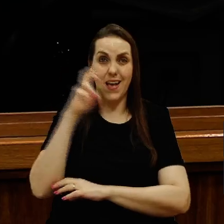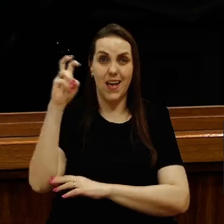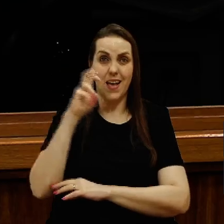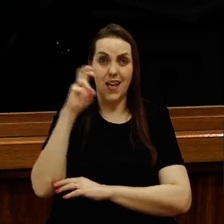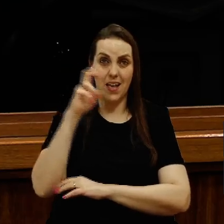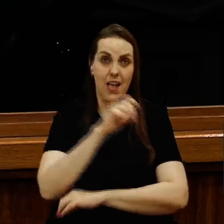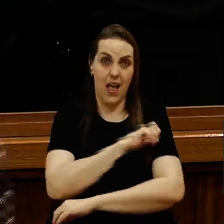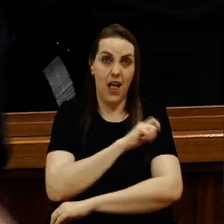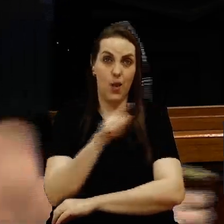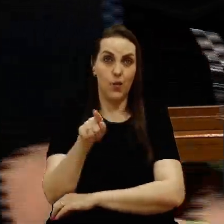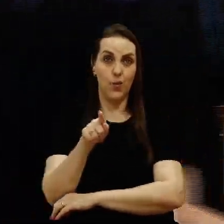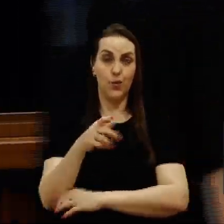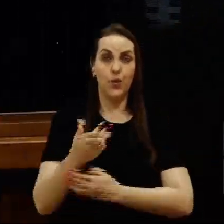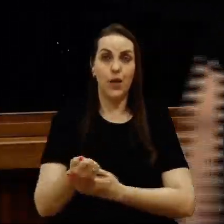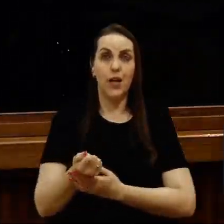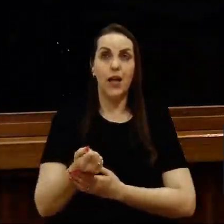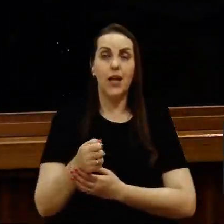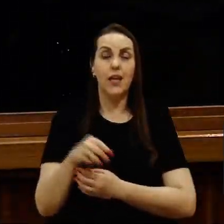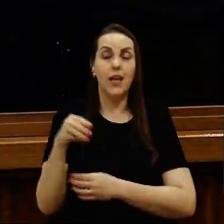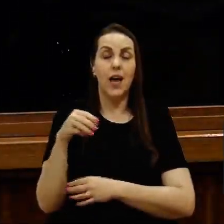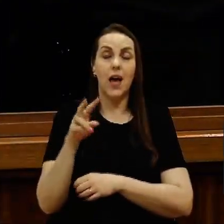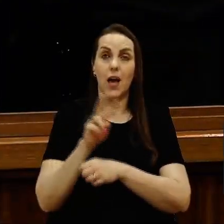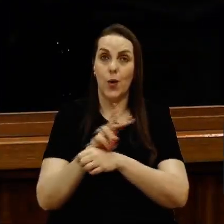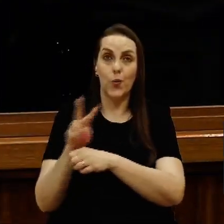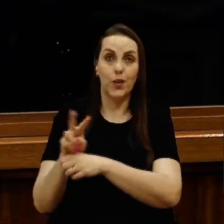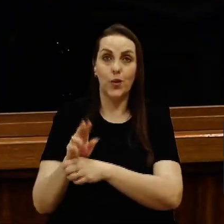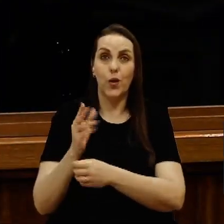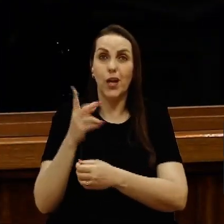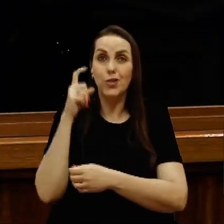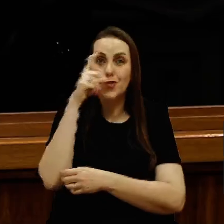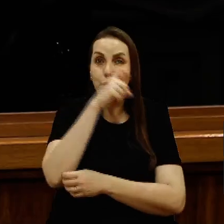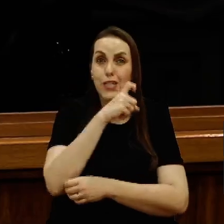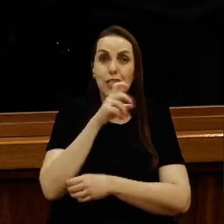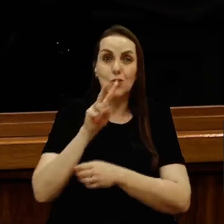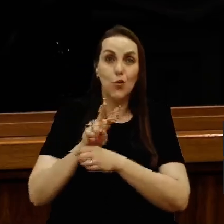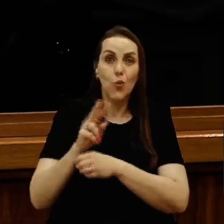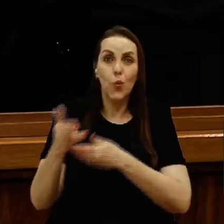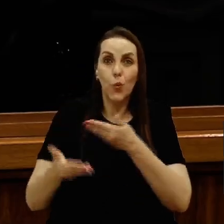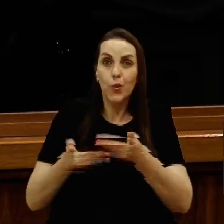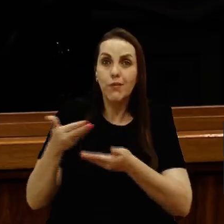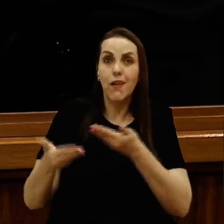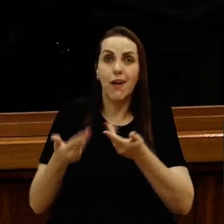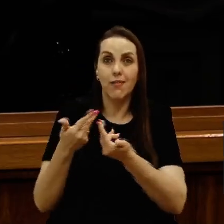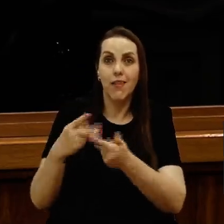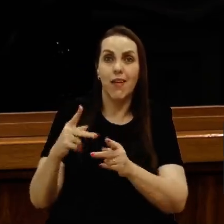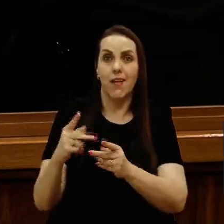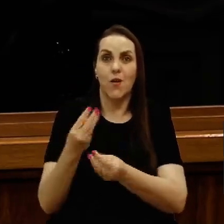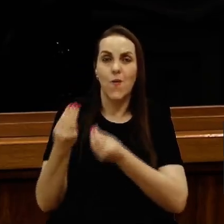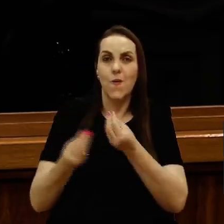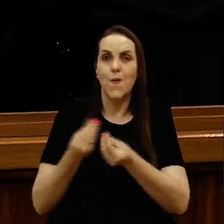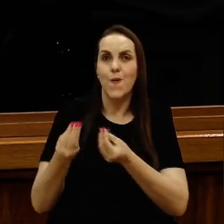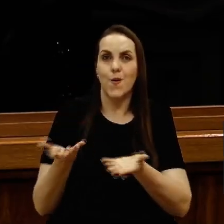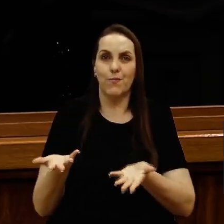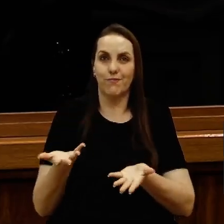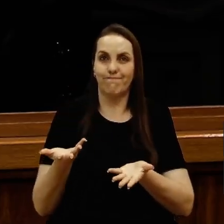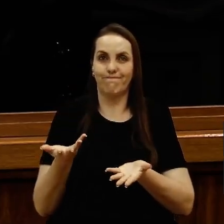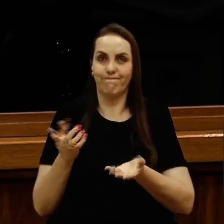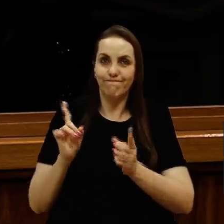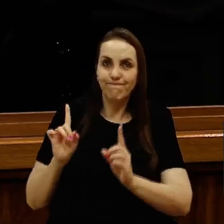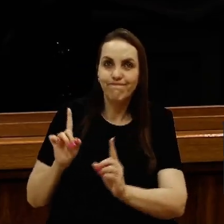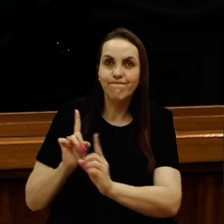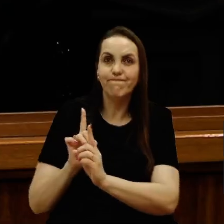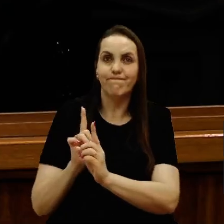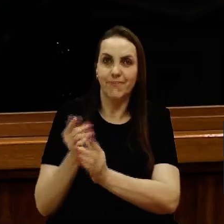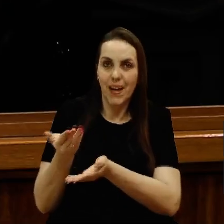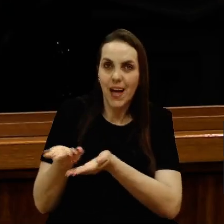cuidadora com dificuldade de saber como chegar na estudante.